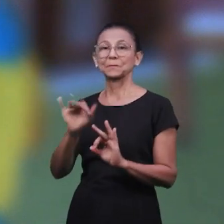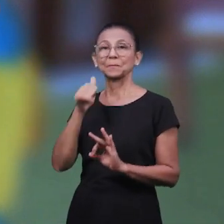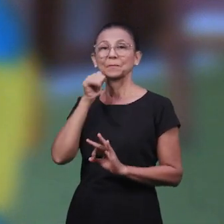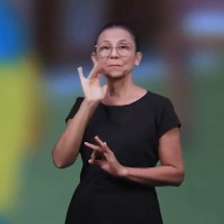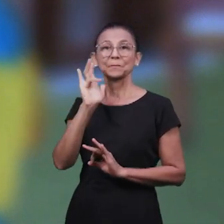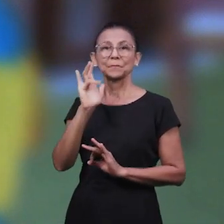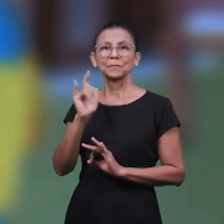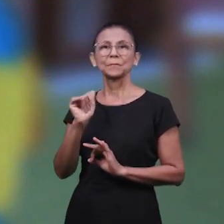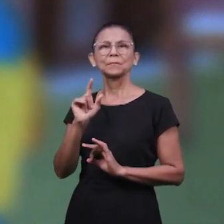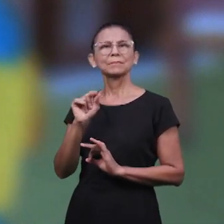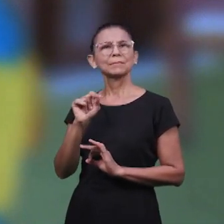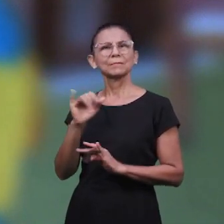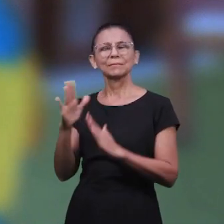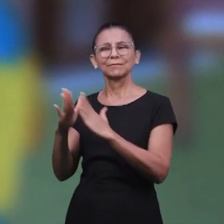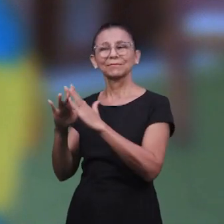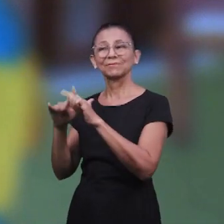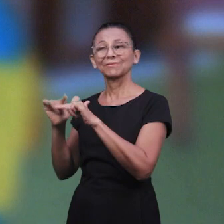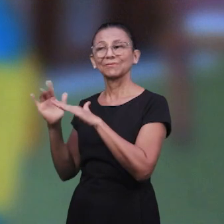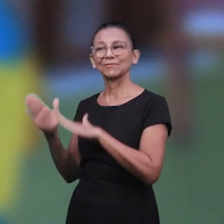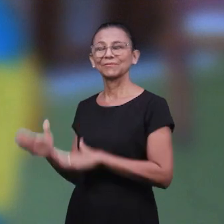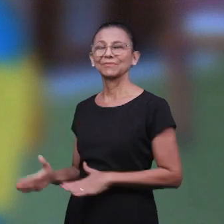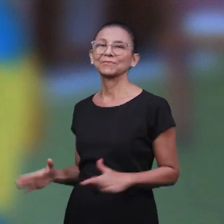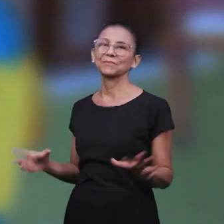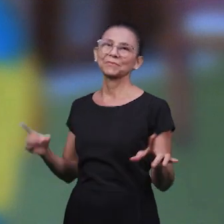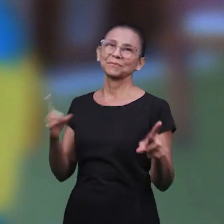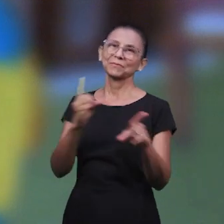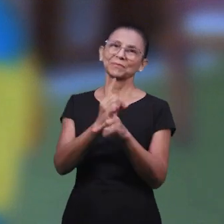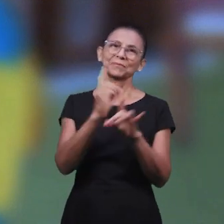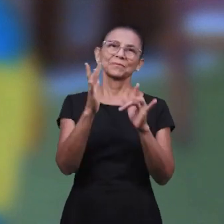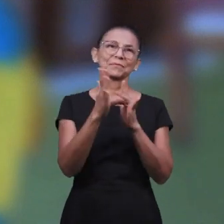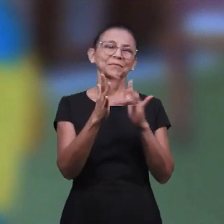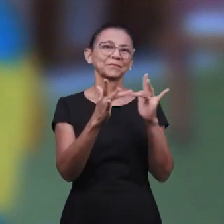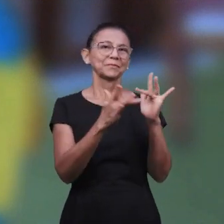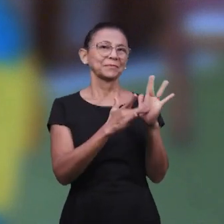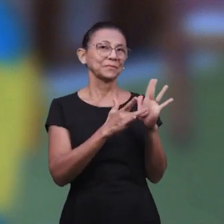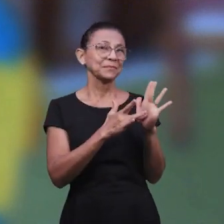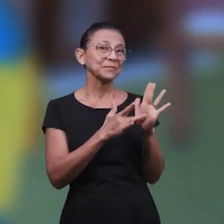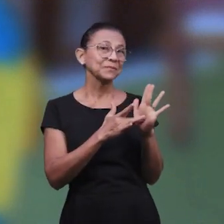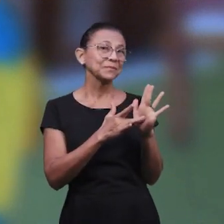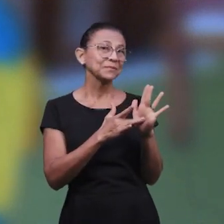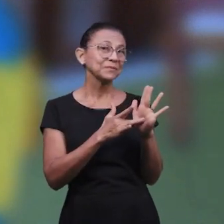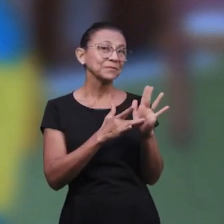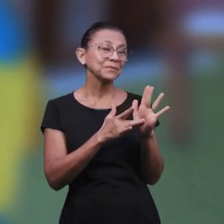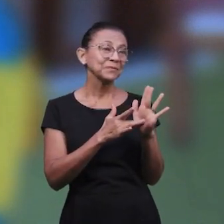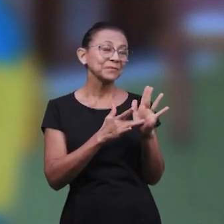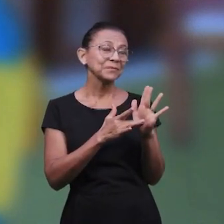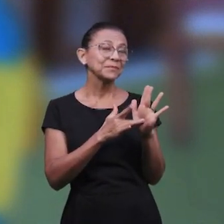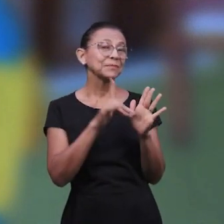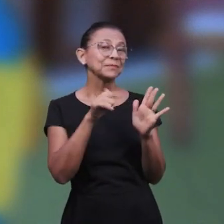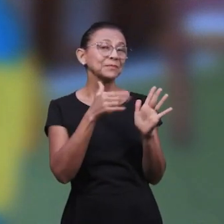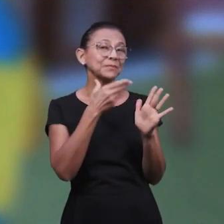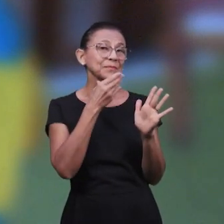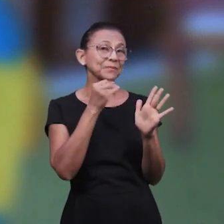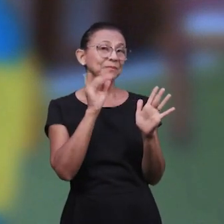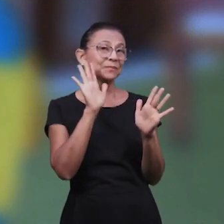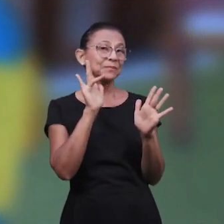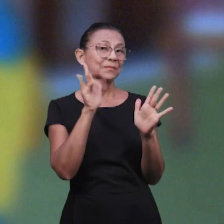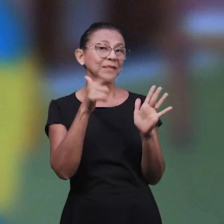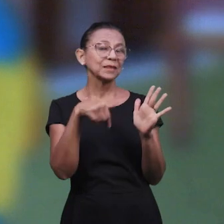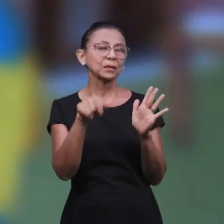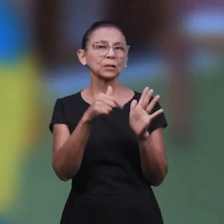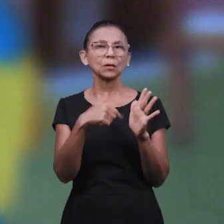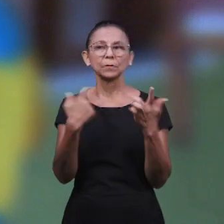fiel, para encontrar-se com o noivo Jesus. E nós precisamos agir como Rebeca. Precisamos